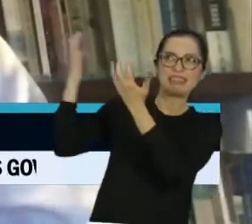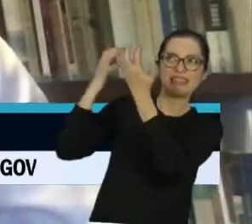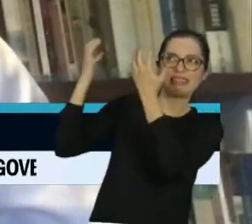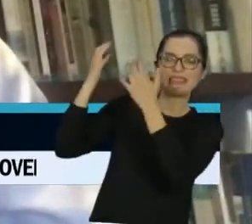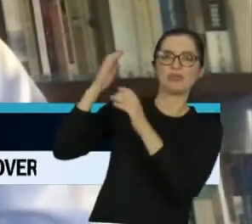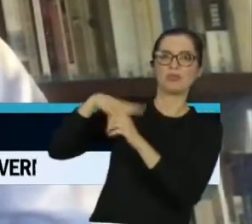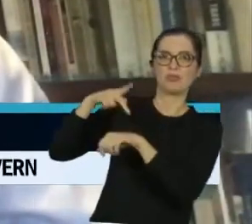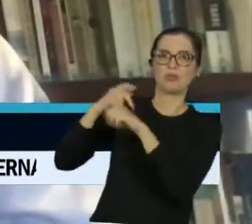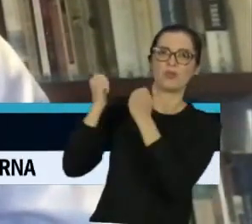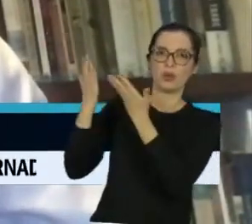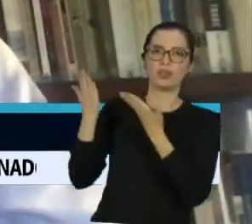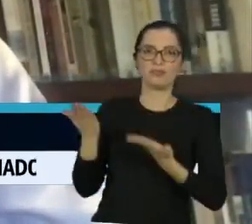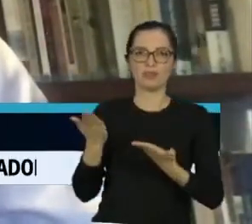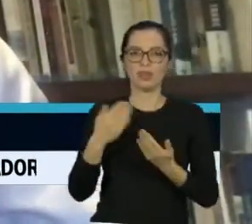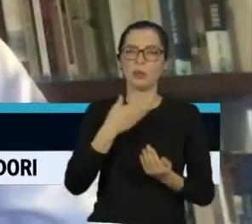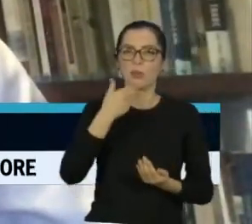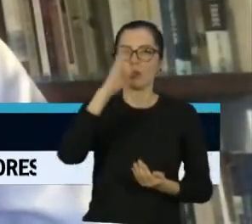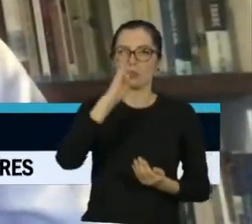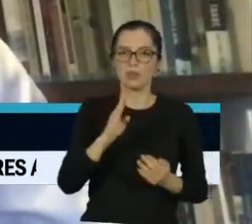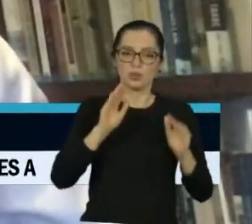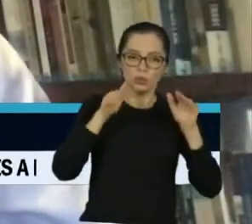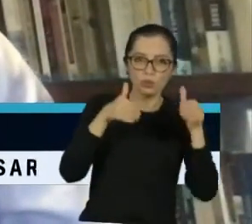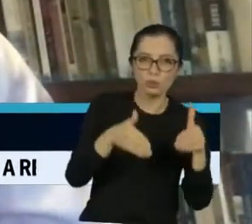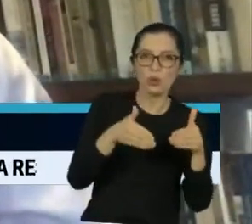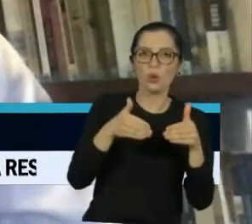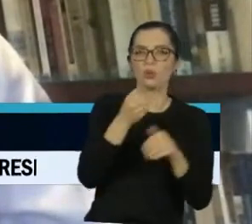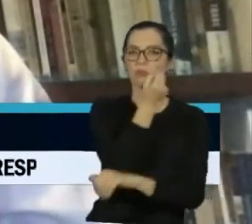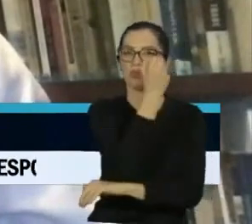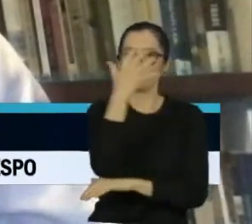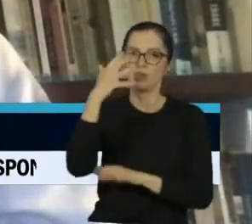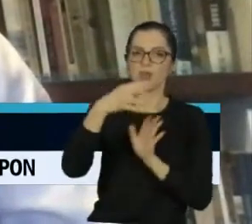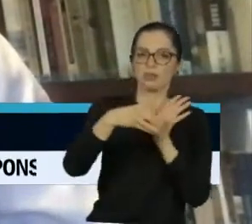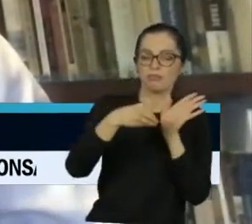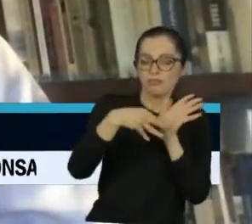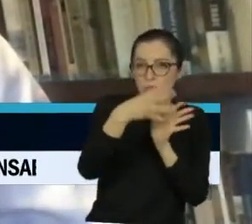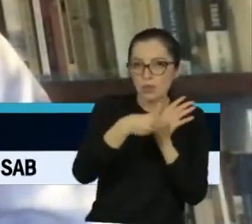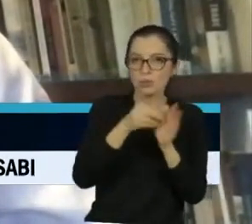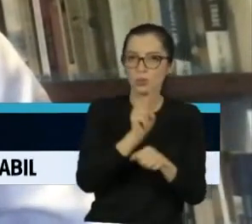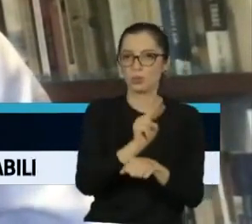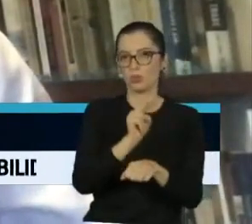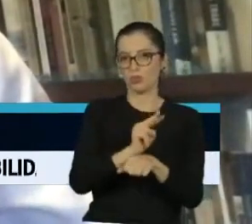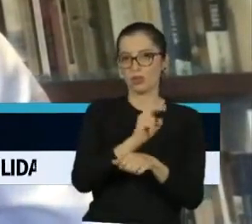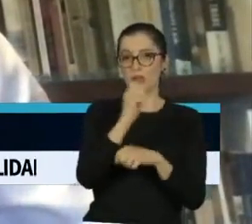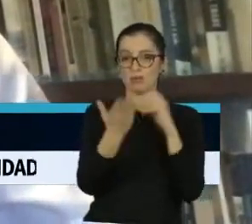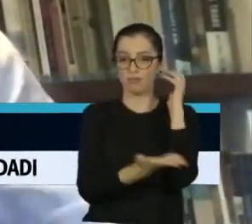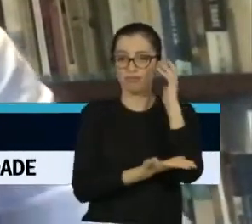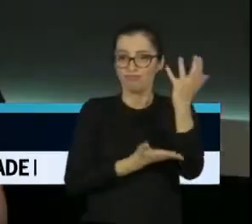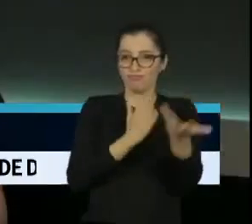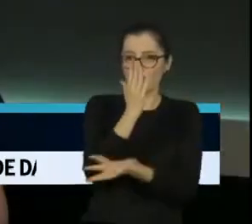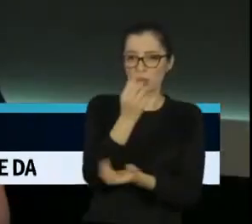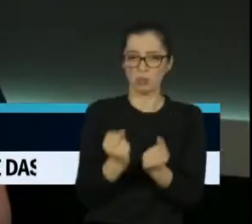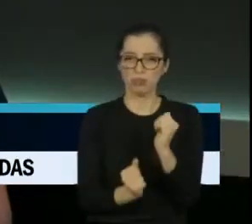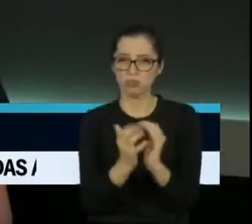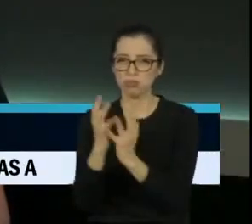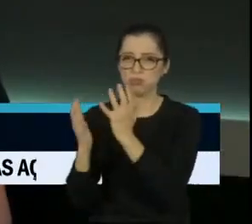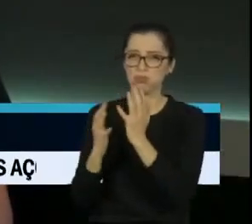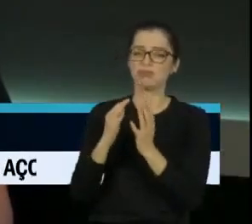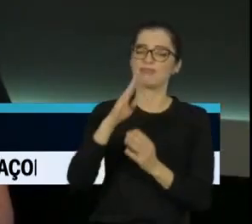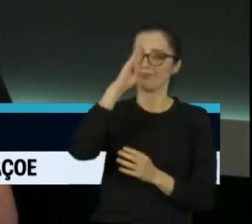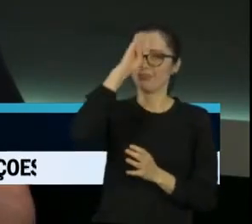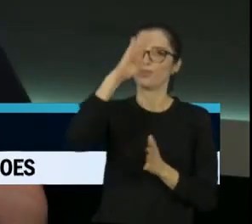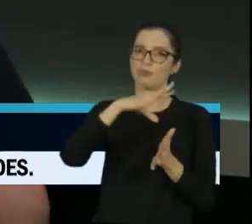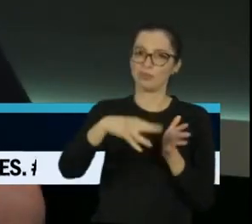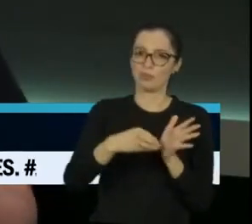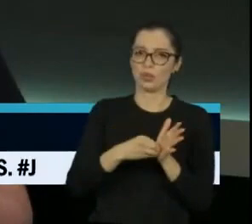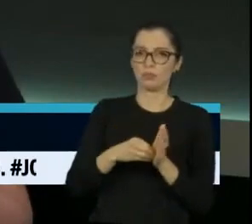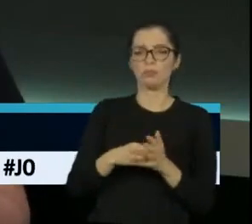Brasil, especificamente em função do aumento do desmatamento ilegal na Amazônia. Existe essa pressão,